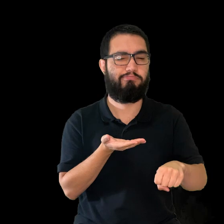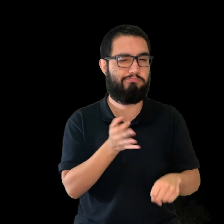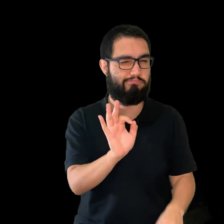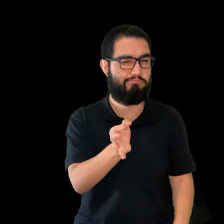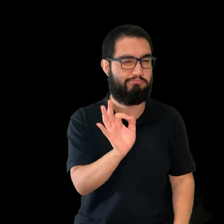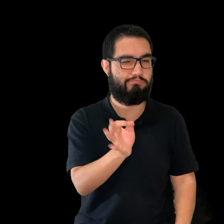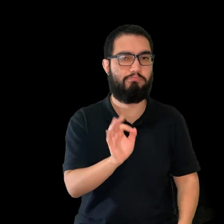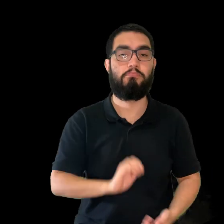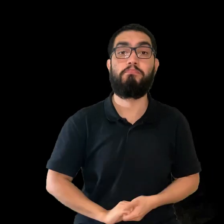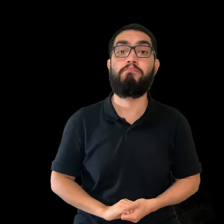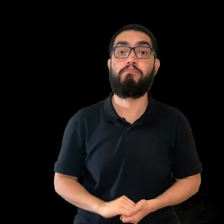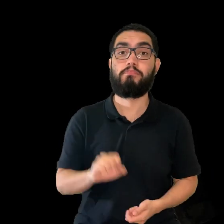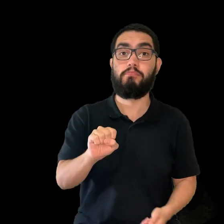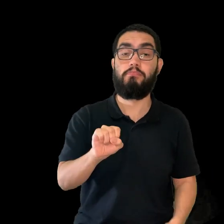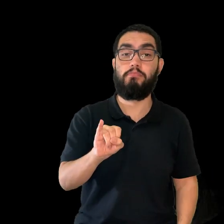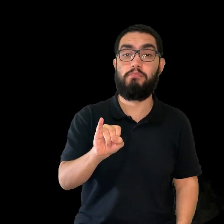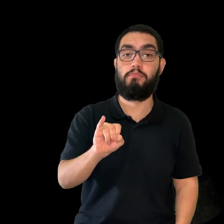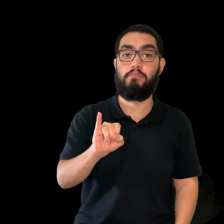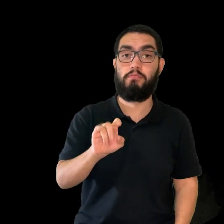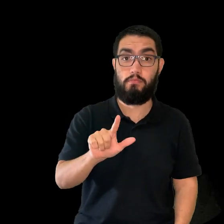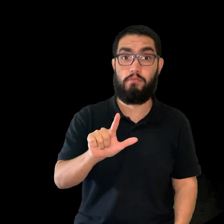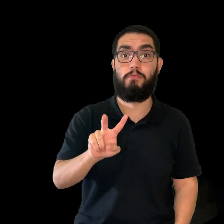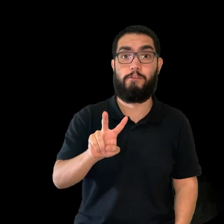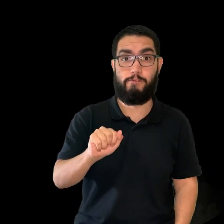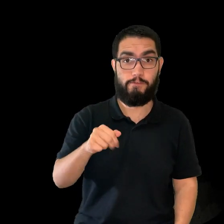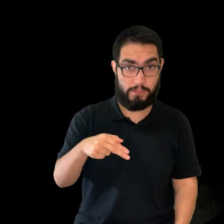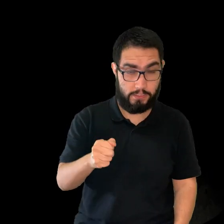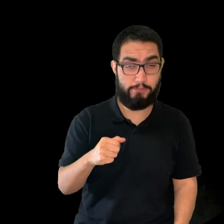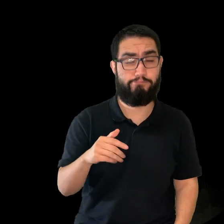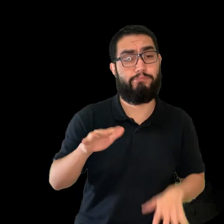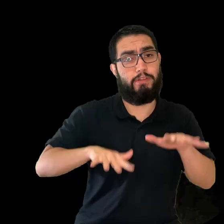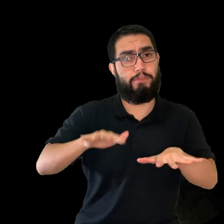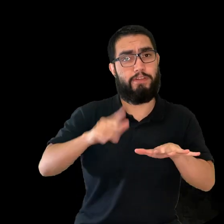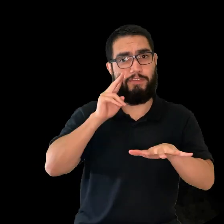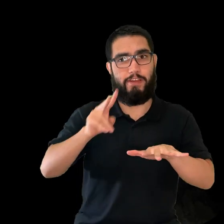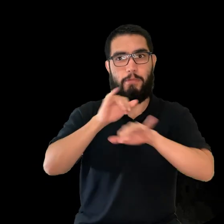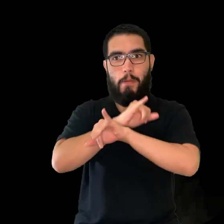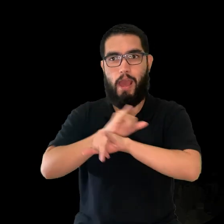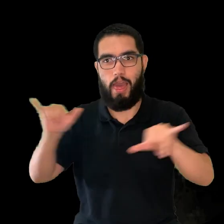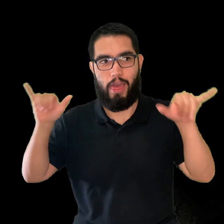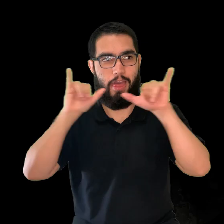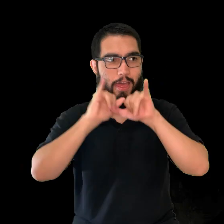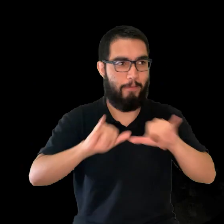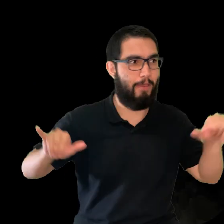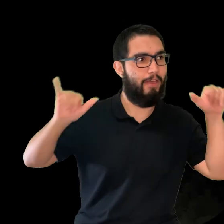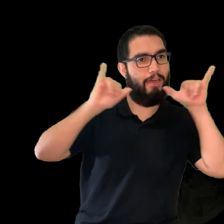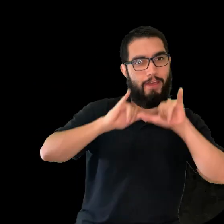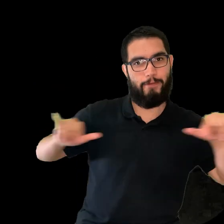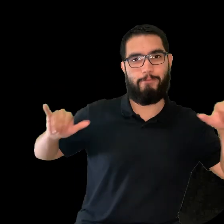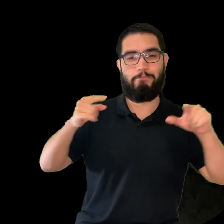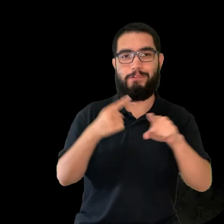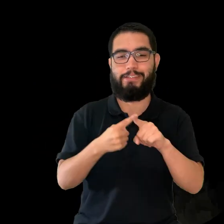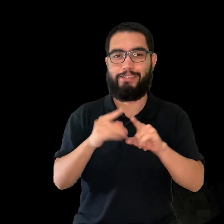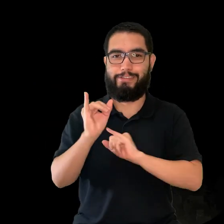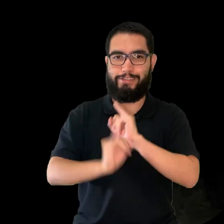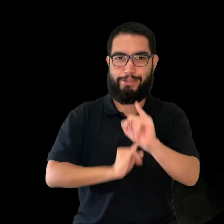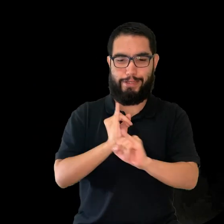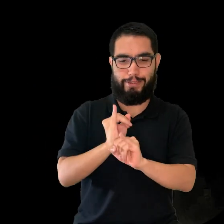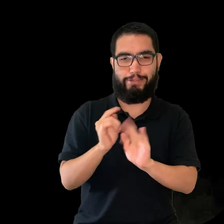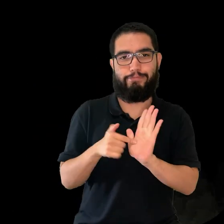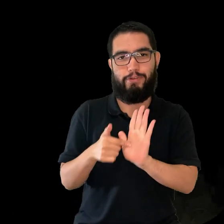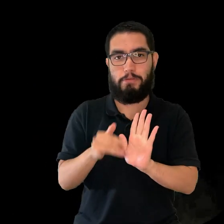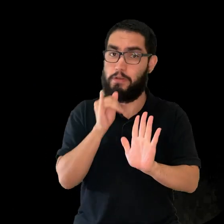né? Silvana, muitas vezes nós vemos muitas propagandas, principalmente agora com a internet,